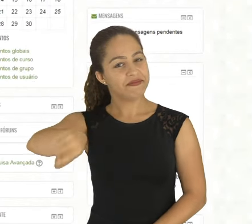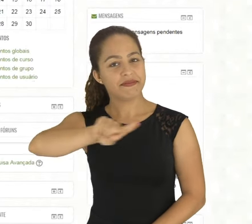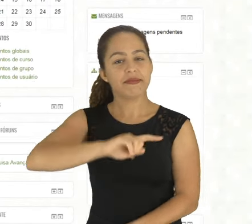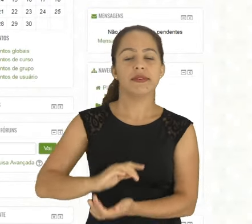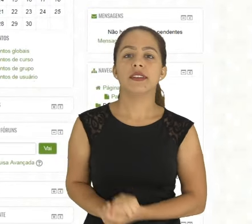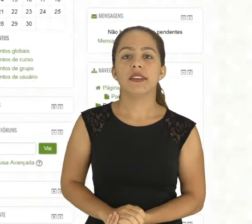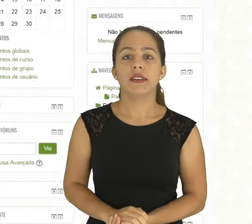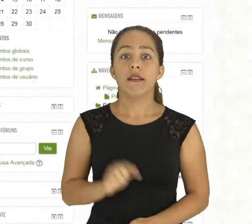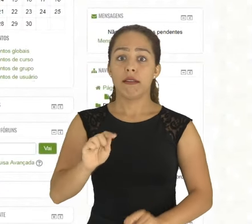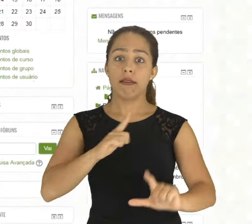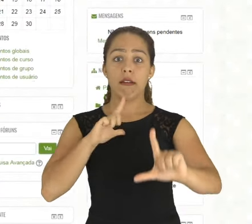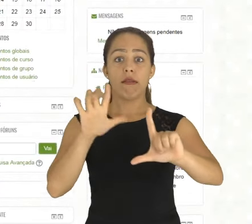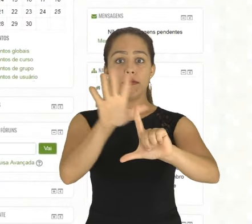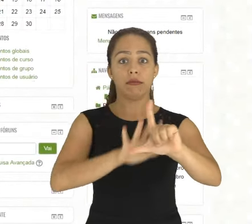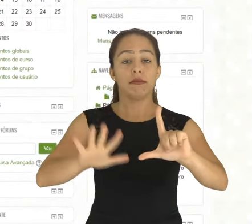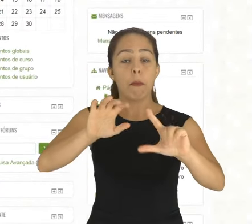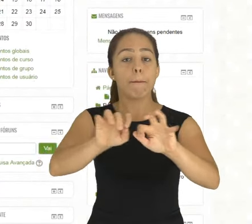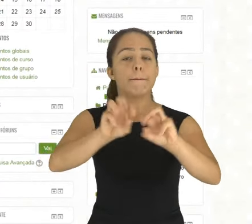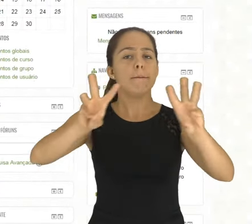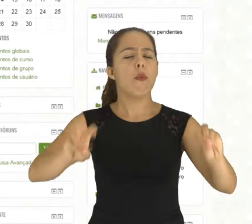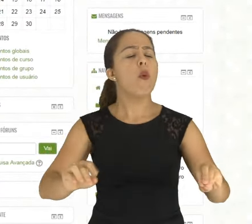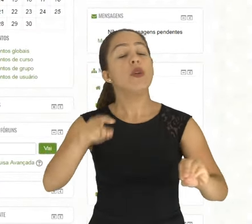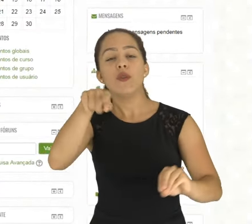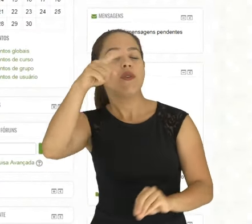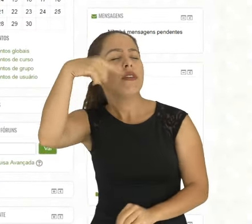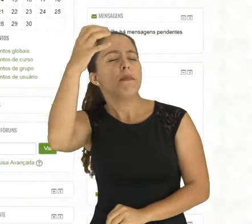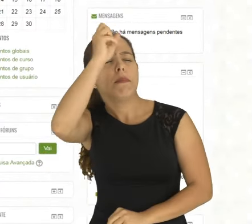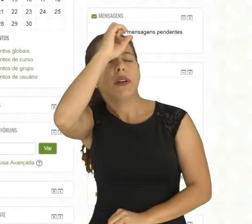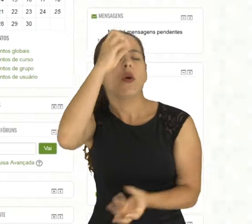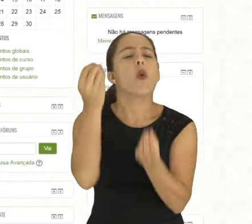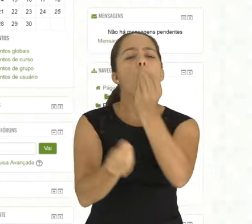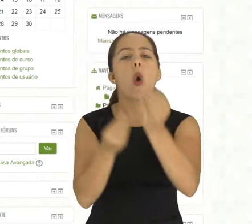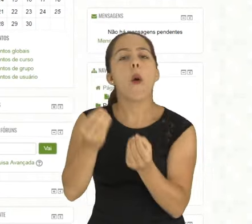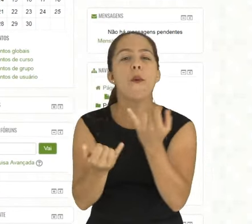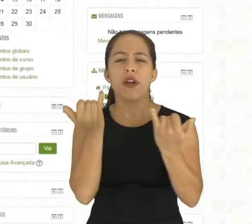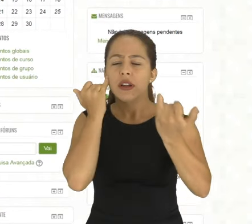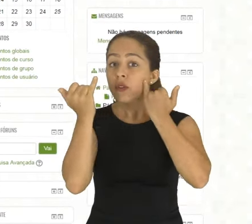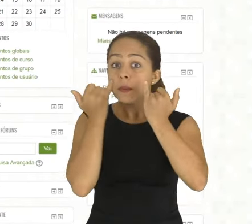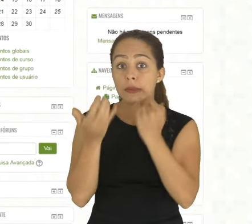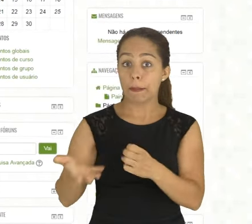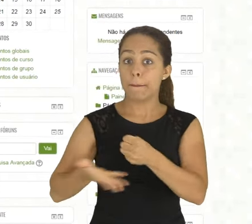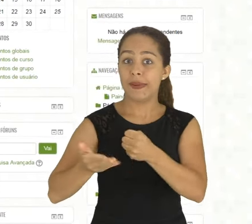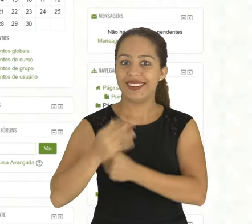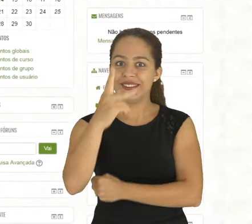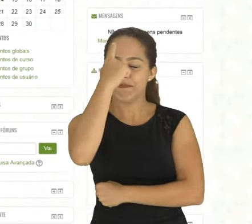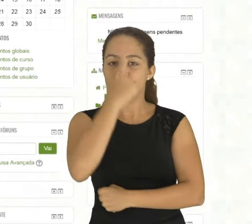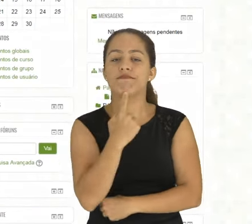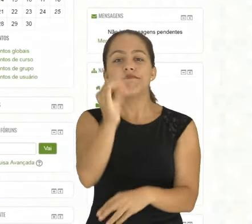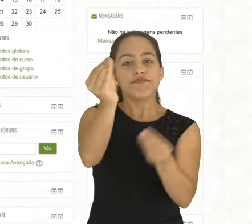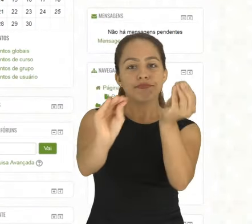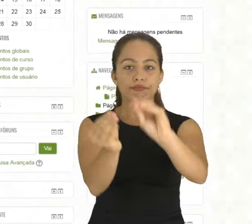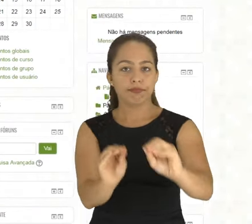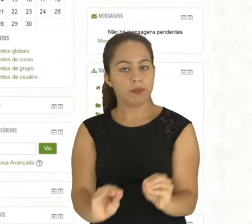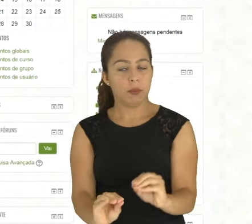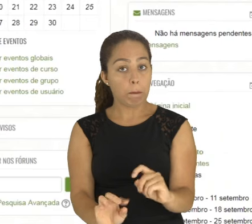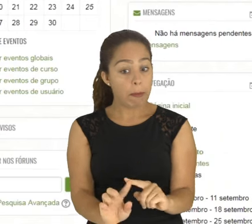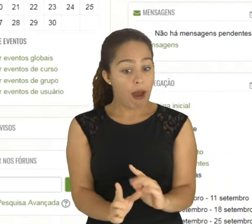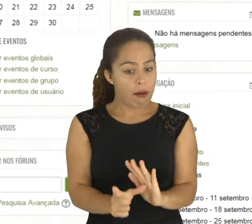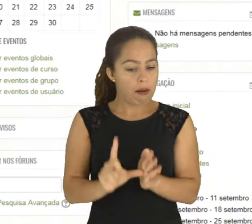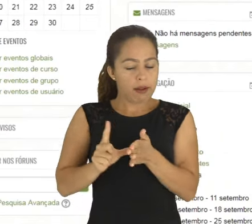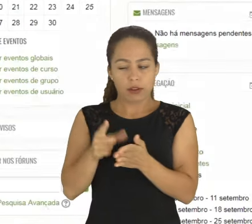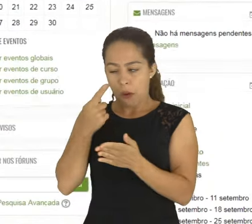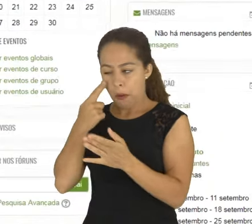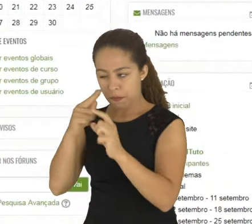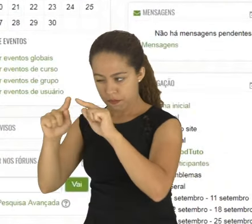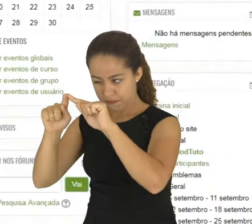pessoal! Hoje na plataforma do Moodle vamos aprender onde e como configurar as informações básicas de perfil. Mas antes de acessá-la, vamos ver essa